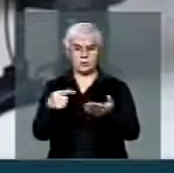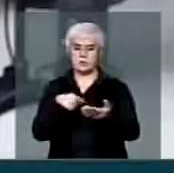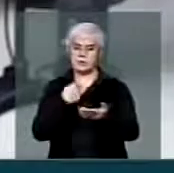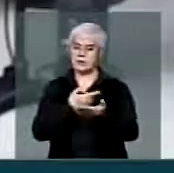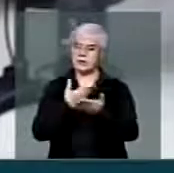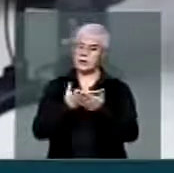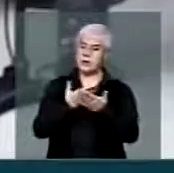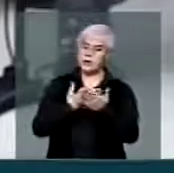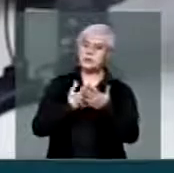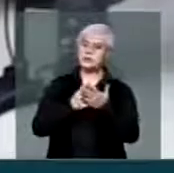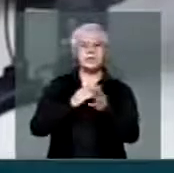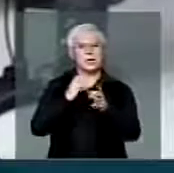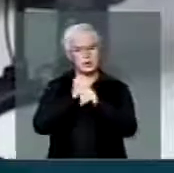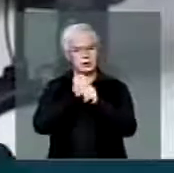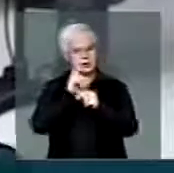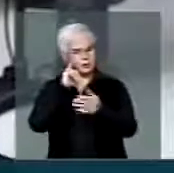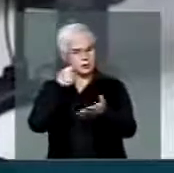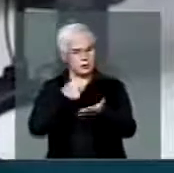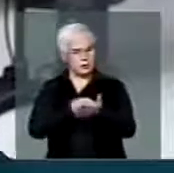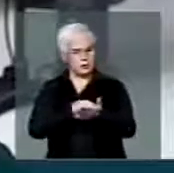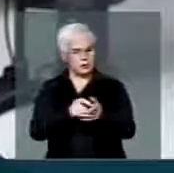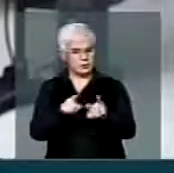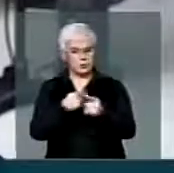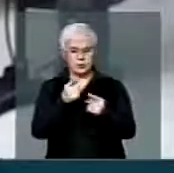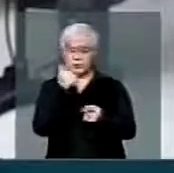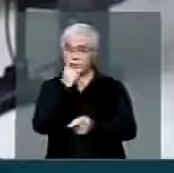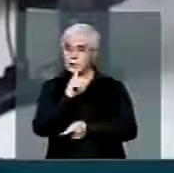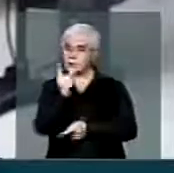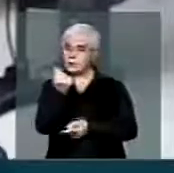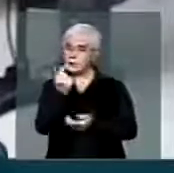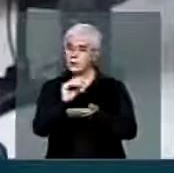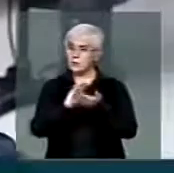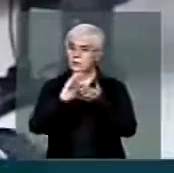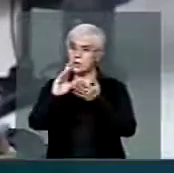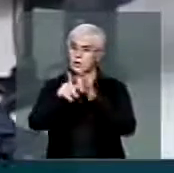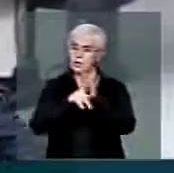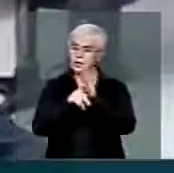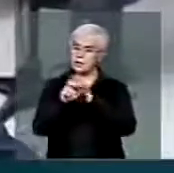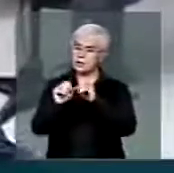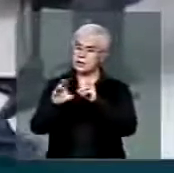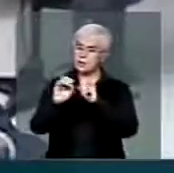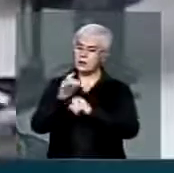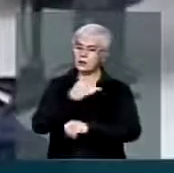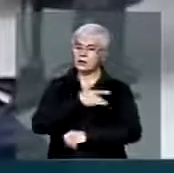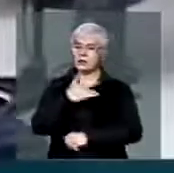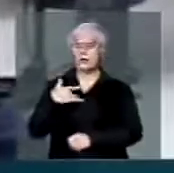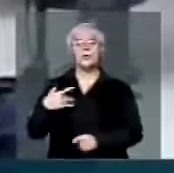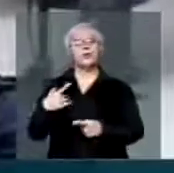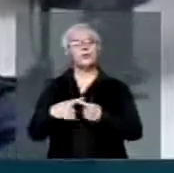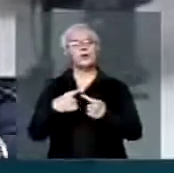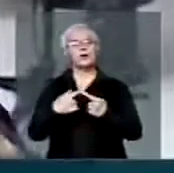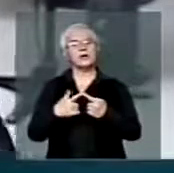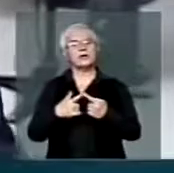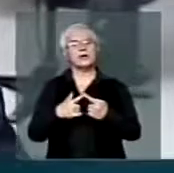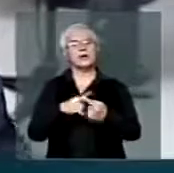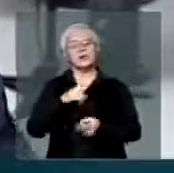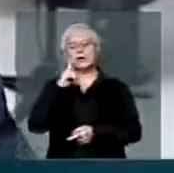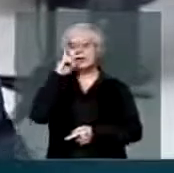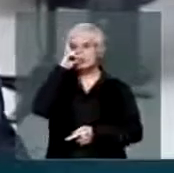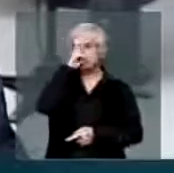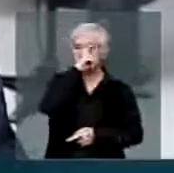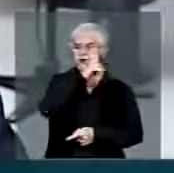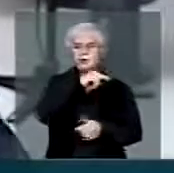com orçamento impositivo, nós ficamos sem receber esses recursos em função de dificuldades, de